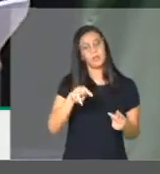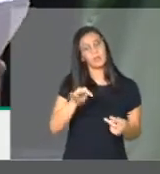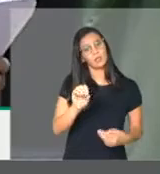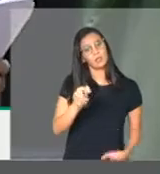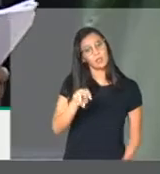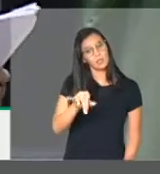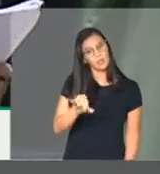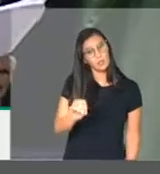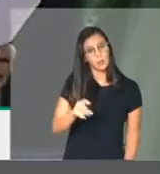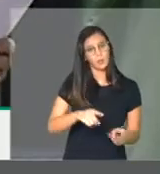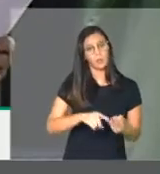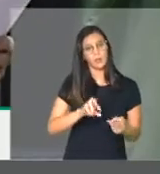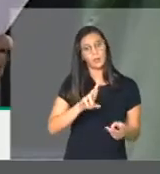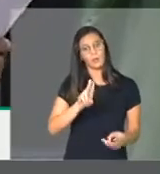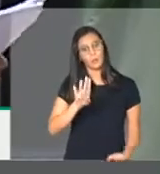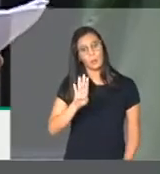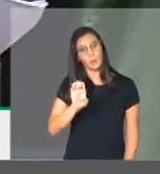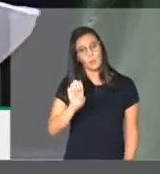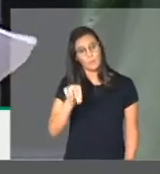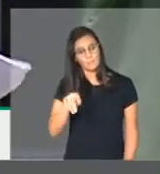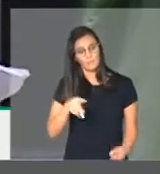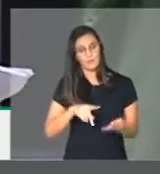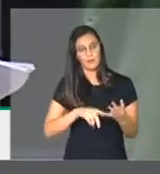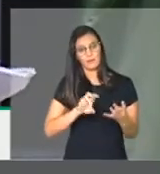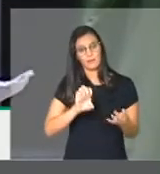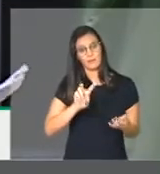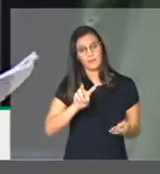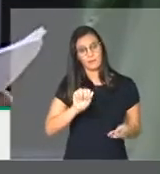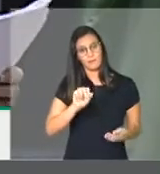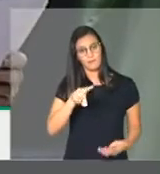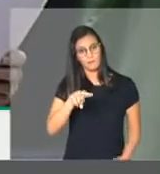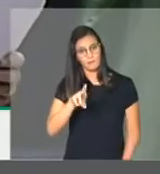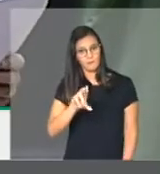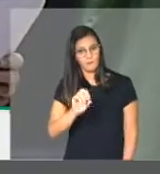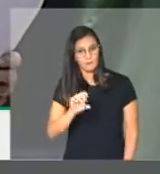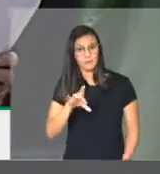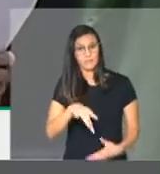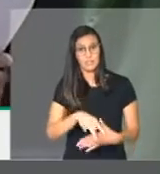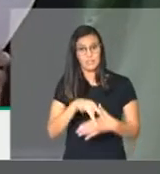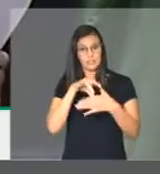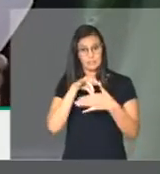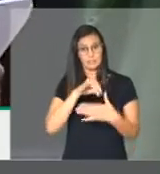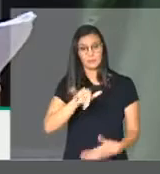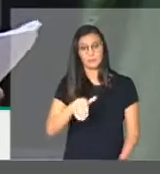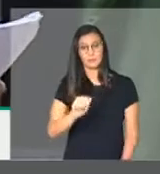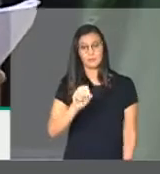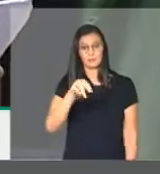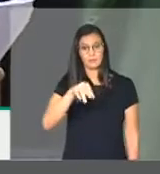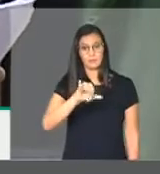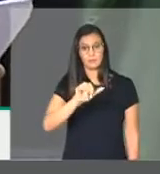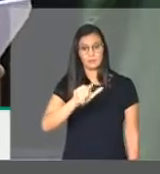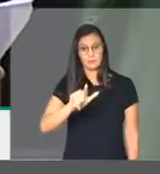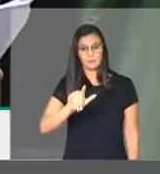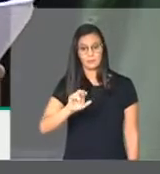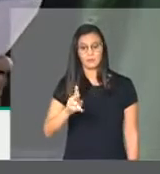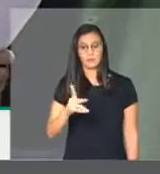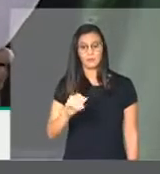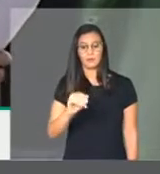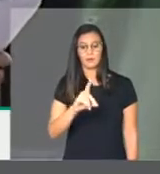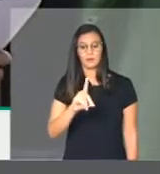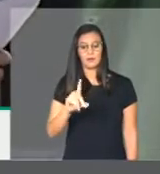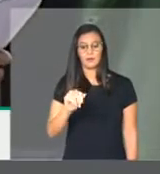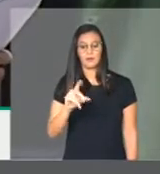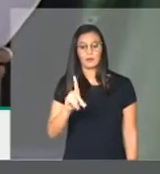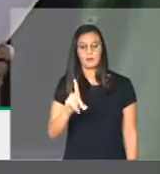Cândido, Rubem Braga, Evandro Lins e Silva e liderado por Jamil Haddad, Arraes